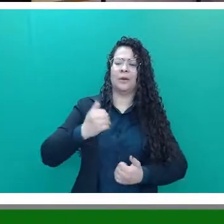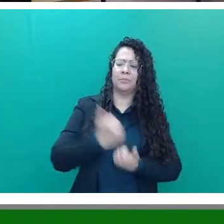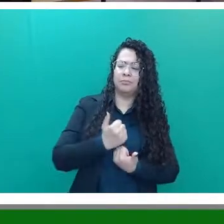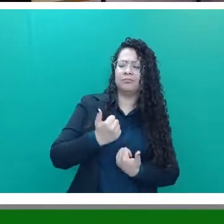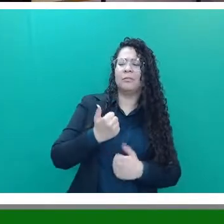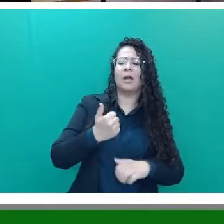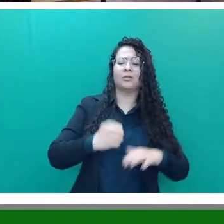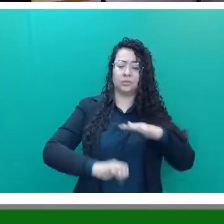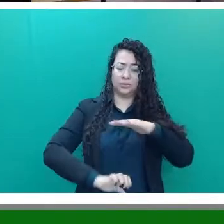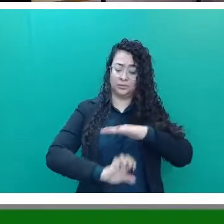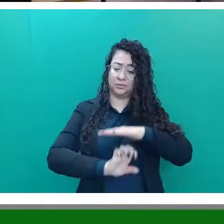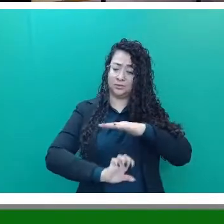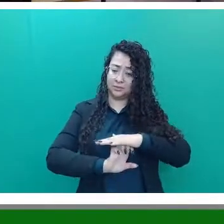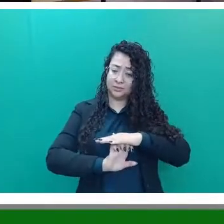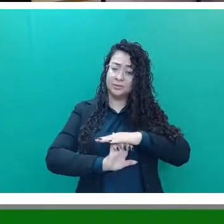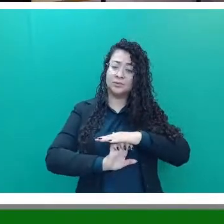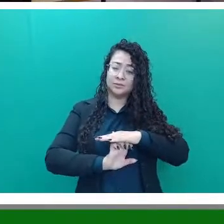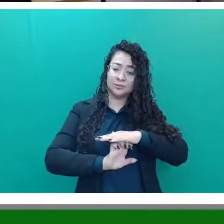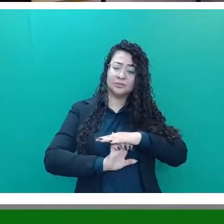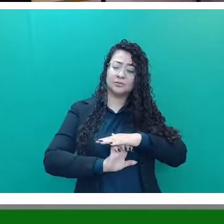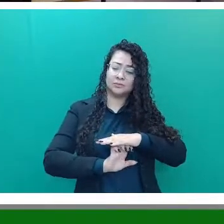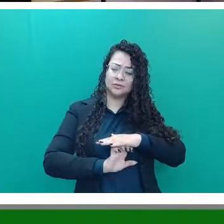pessoas surdas, tá?